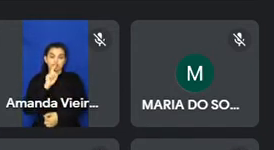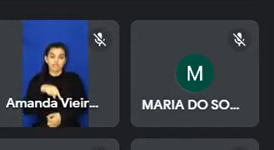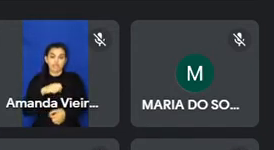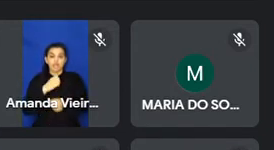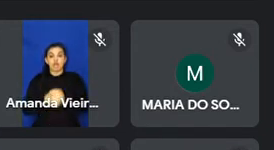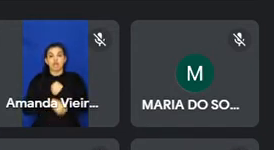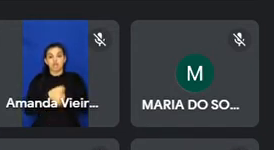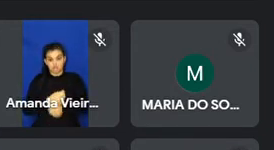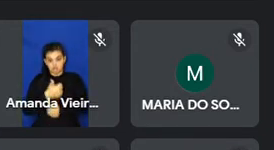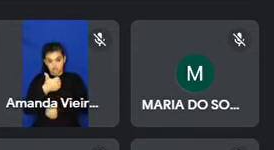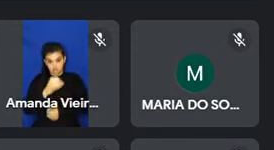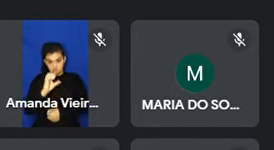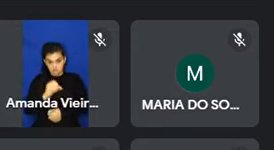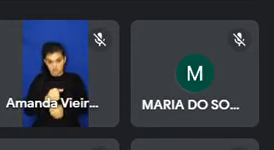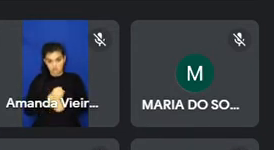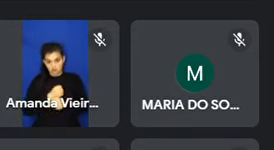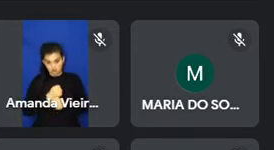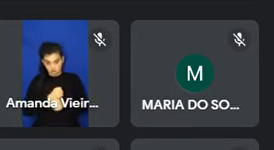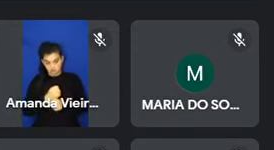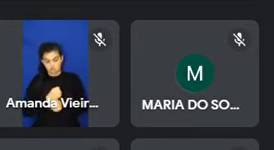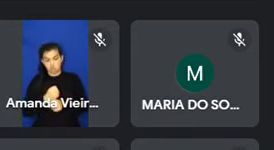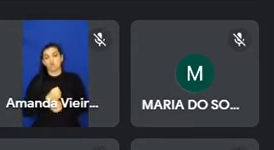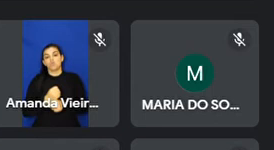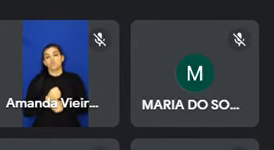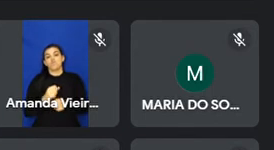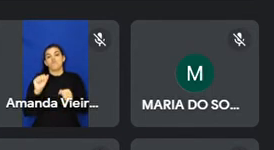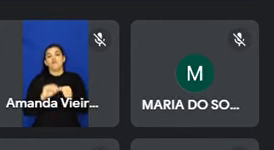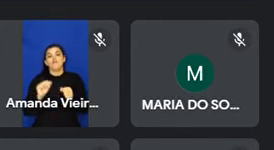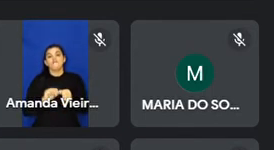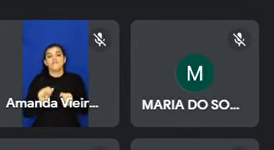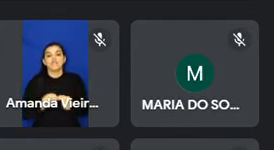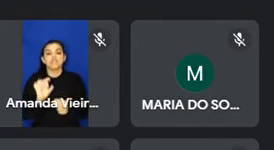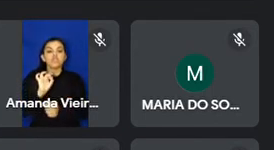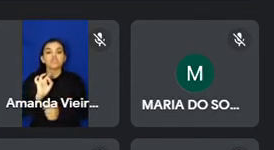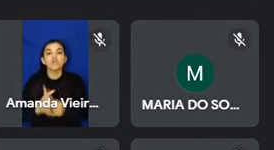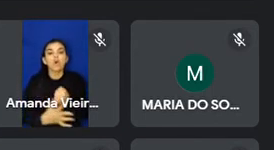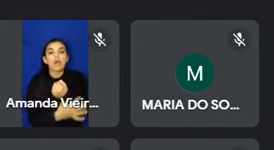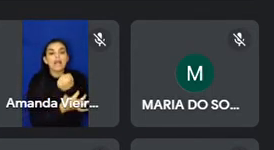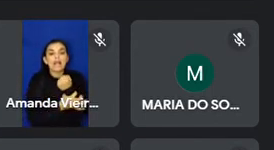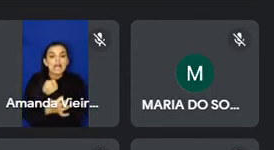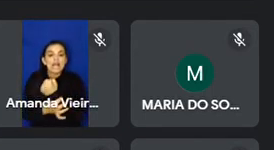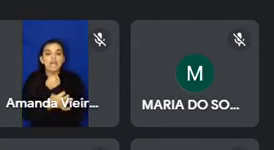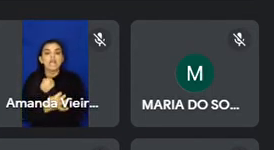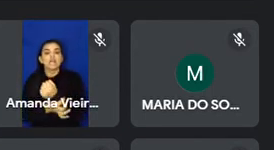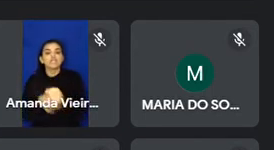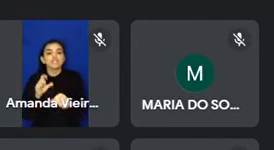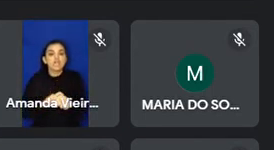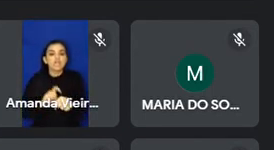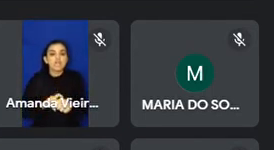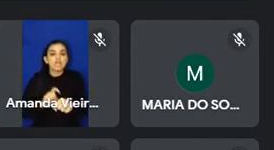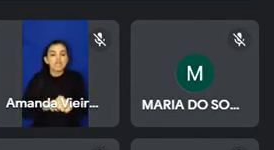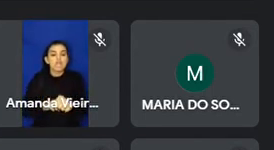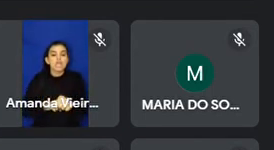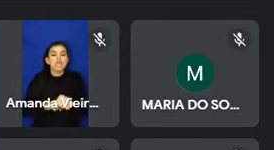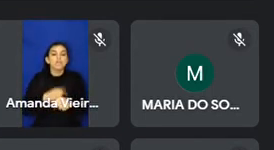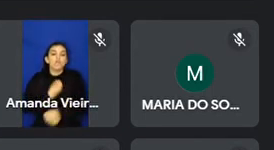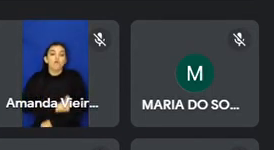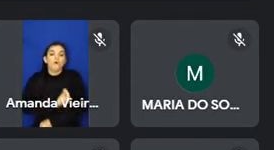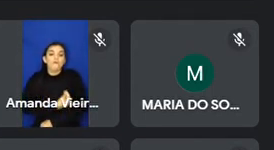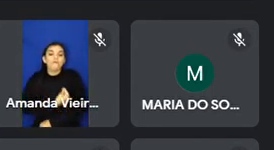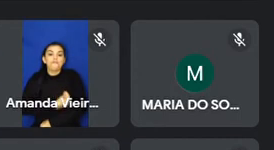anos, que a gente faz só por uma garantia, né? Porque o tempo médio de vida dos linfócitos de